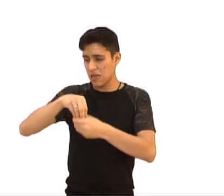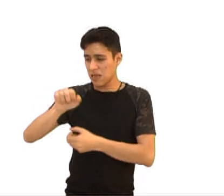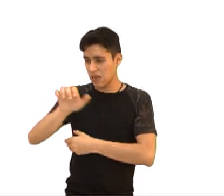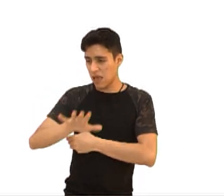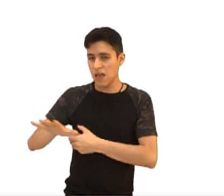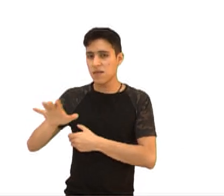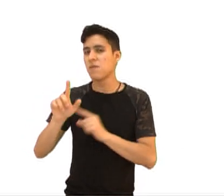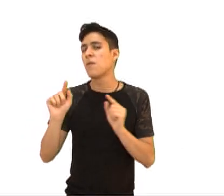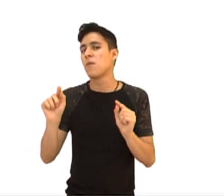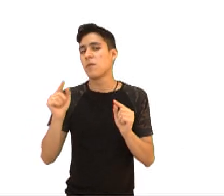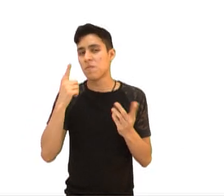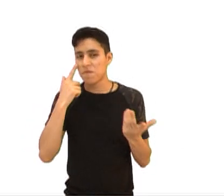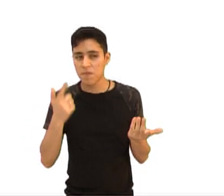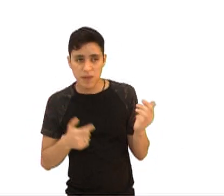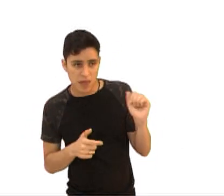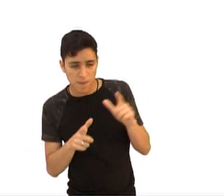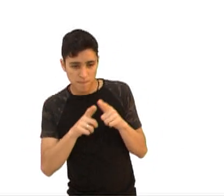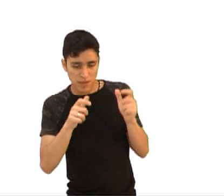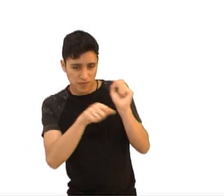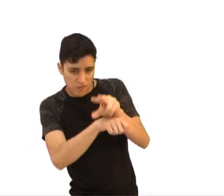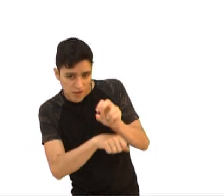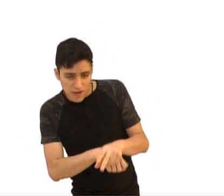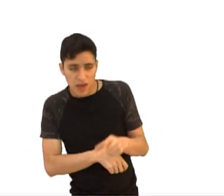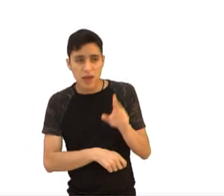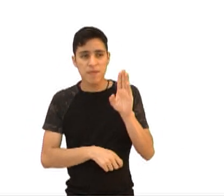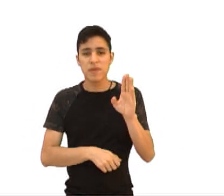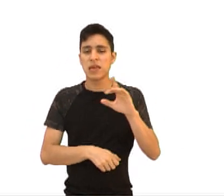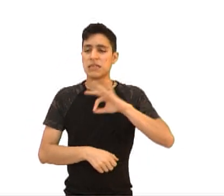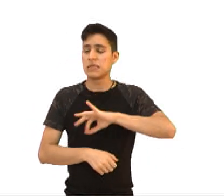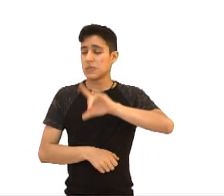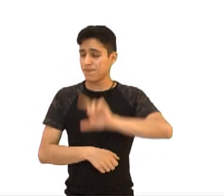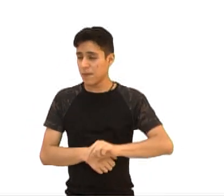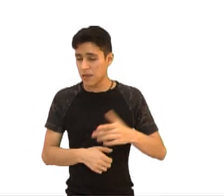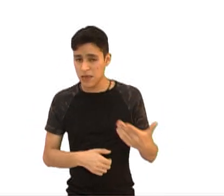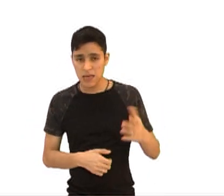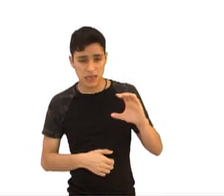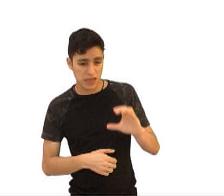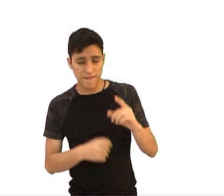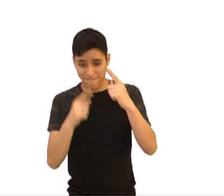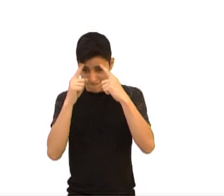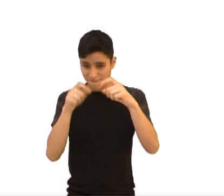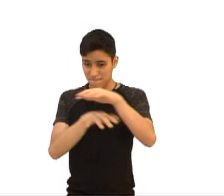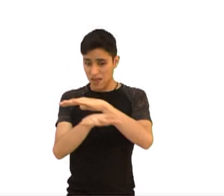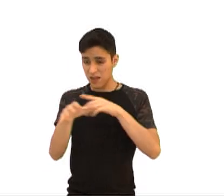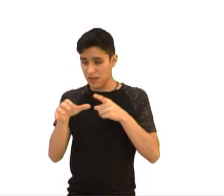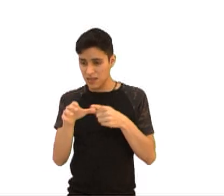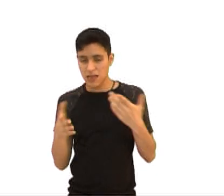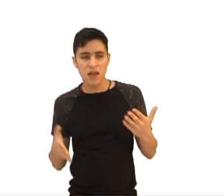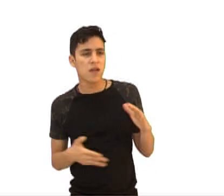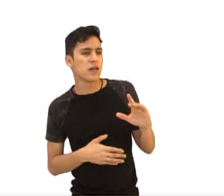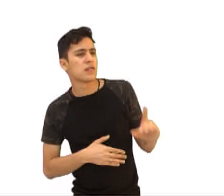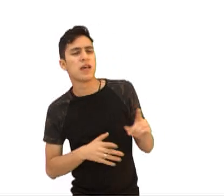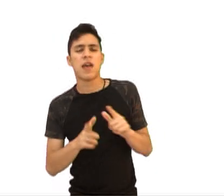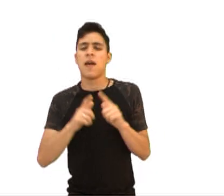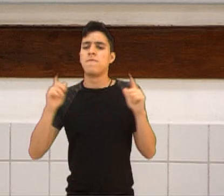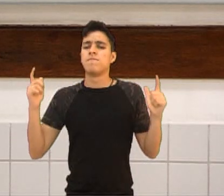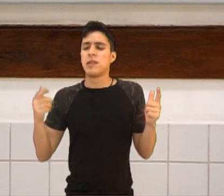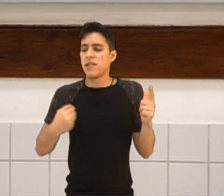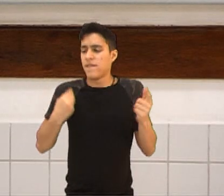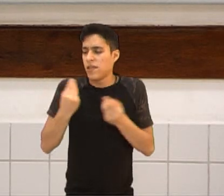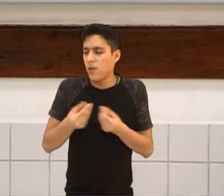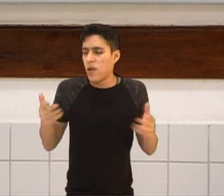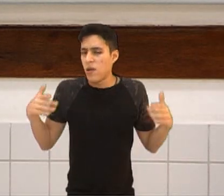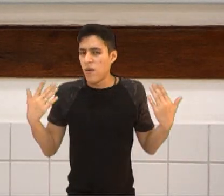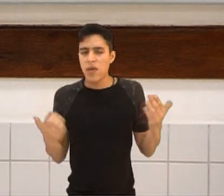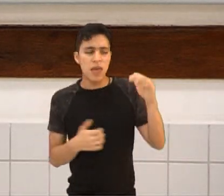da oferta de empregos, letra B, diminuição dos salários, letra C, violência urbana, ou letra D, o aumento da qualidade de